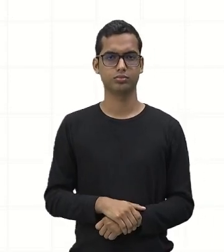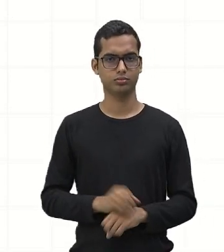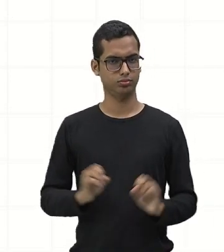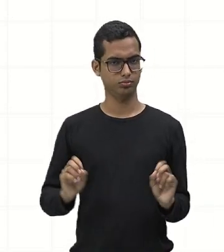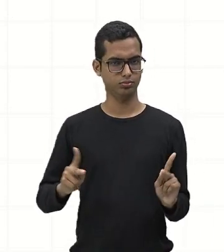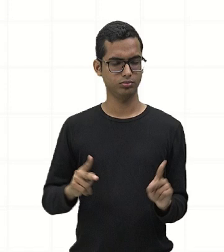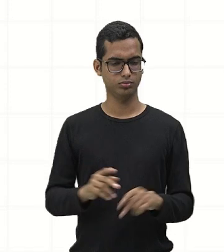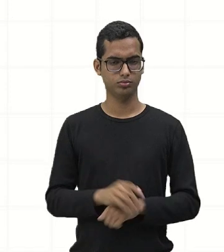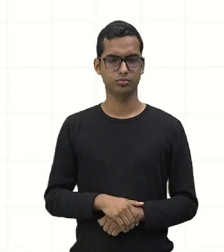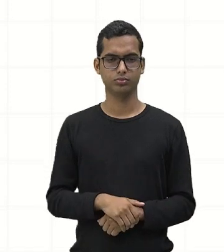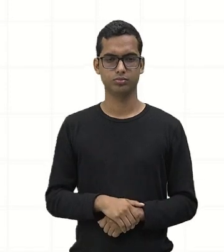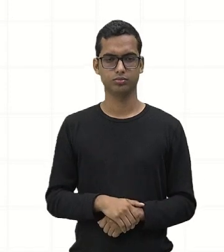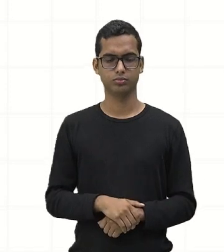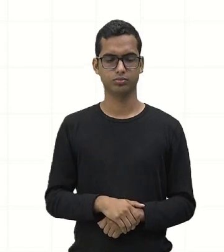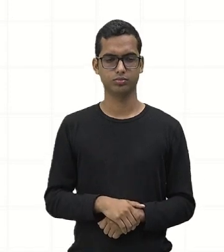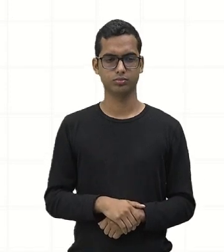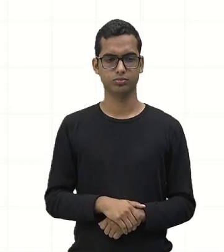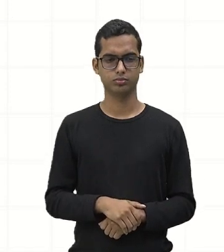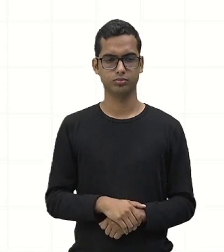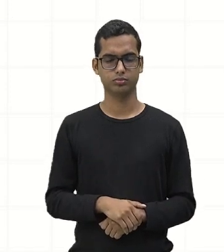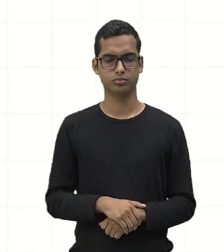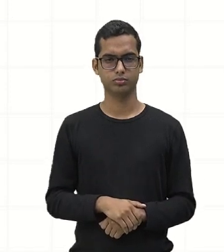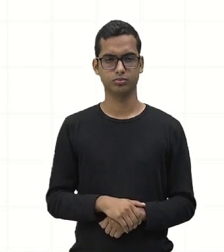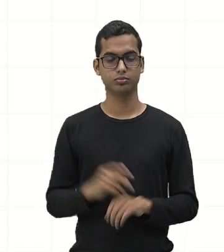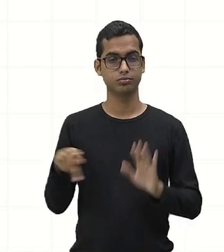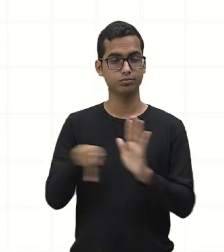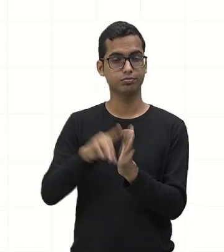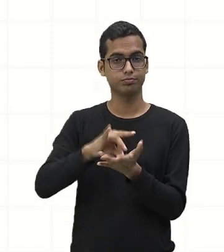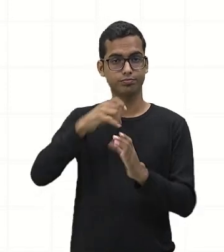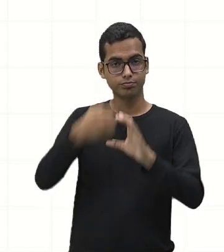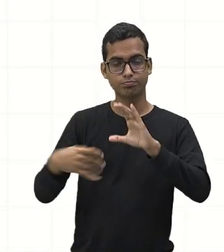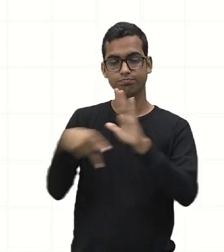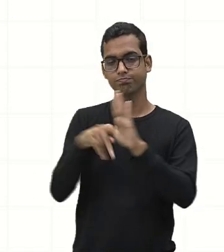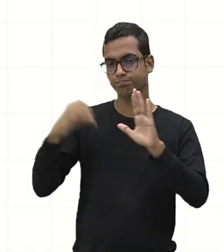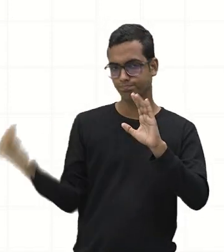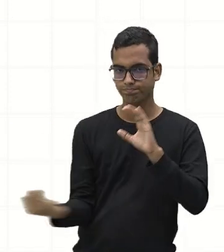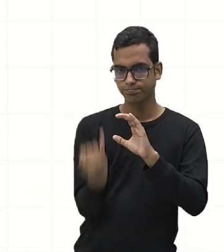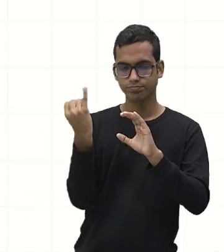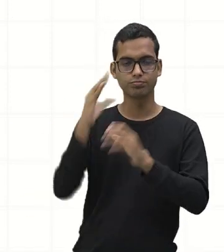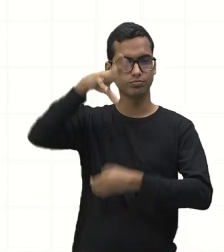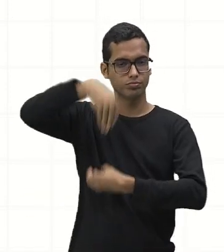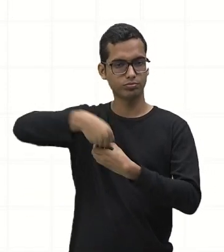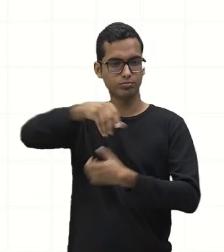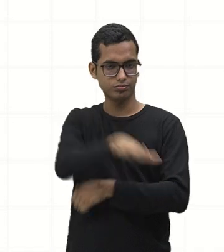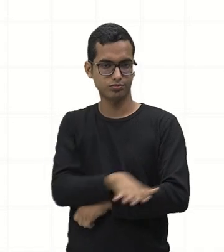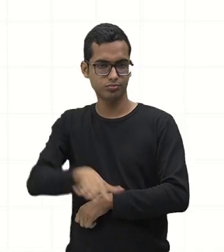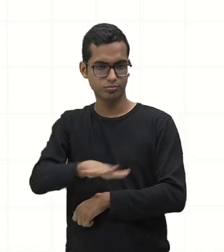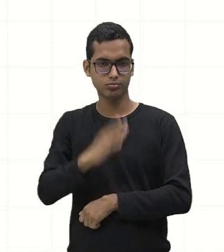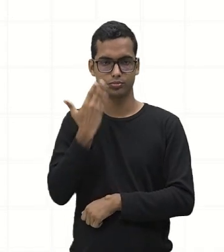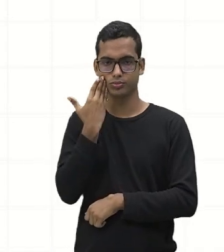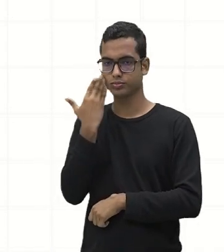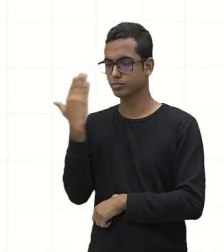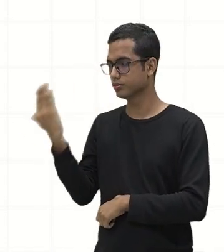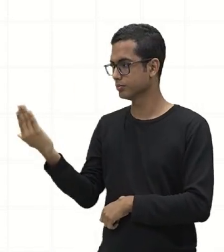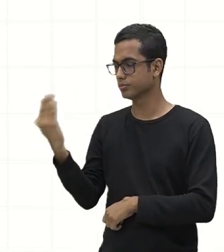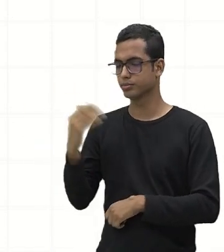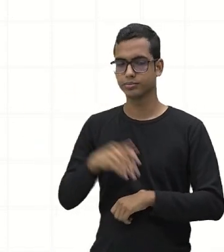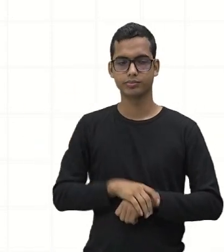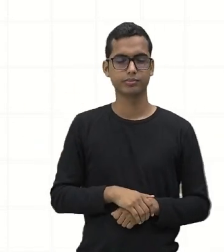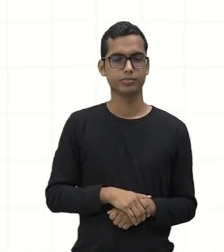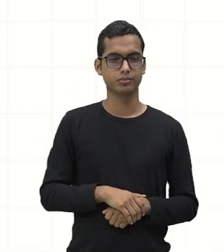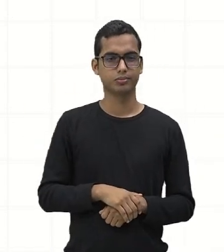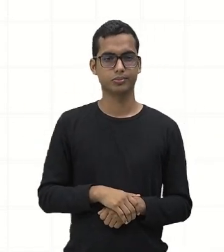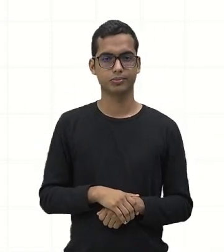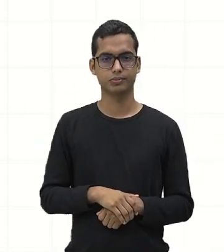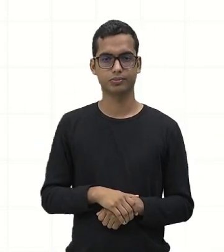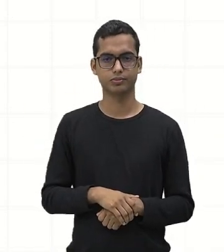Então, é uma propriedade muito importante também aqui, falando de potenciação.